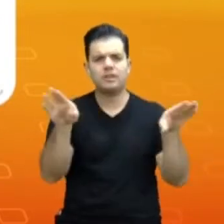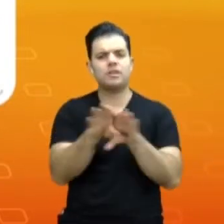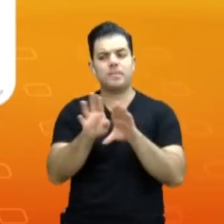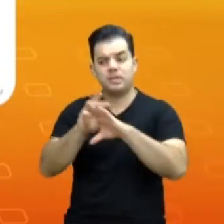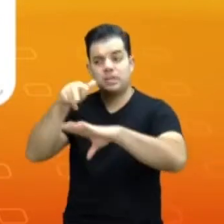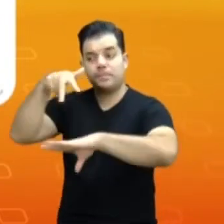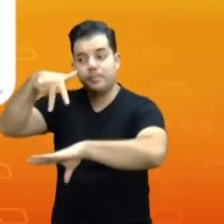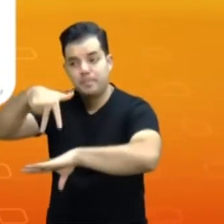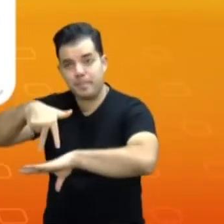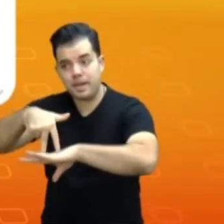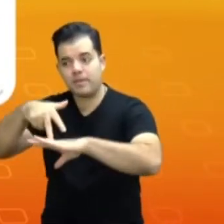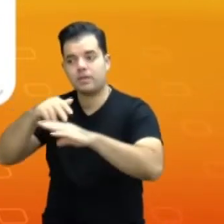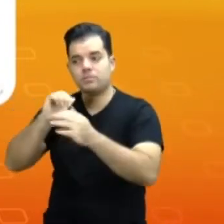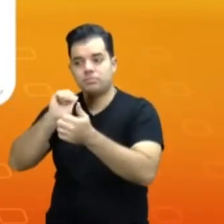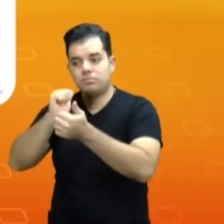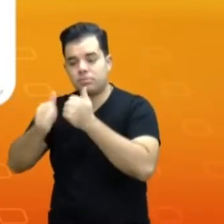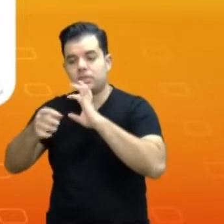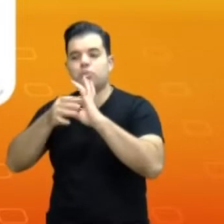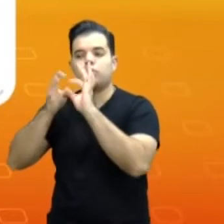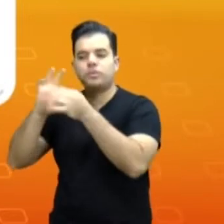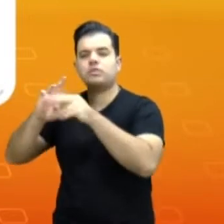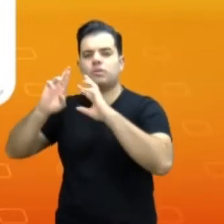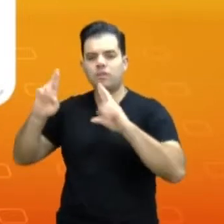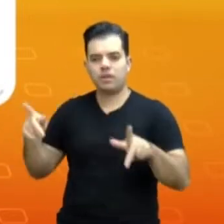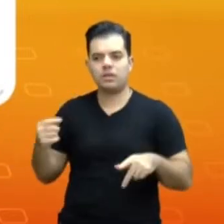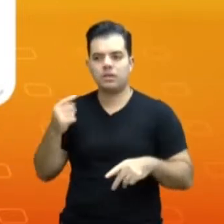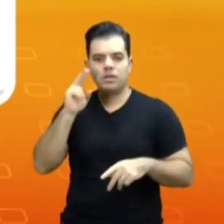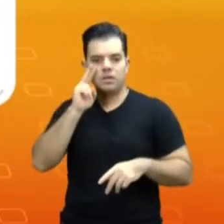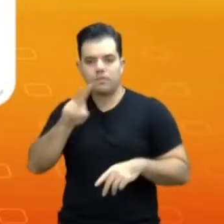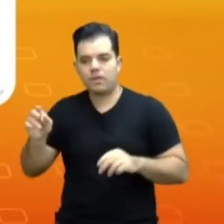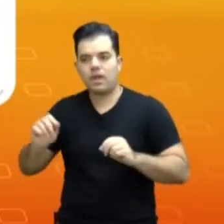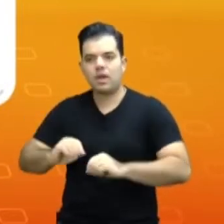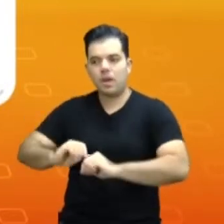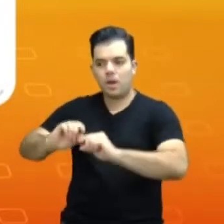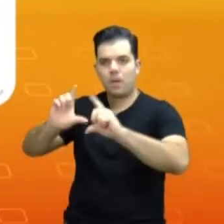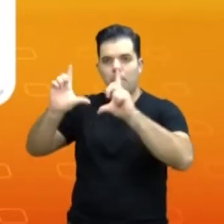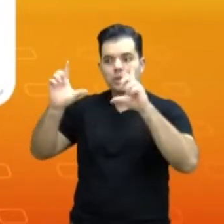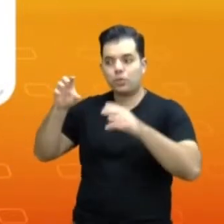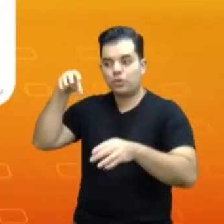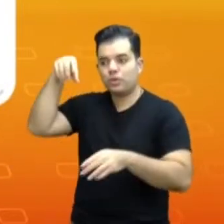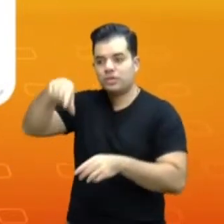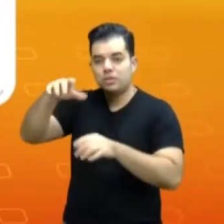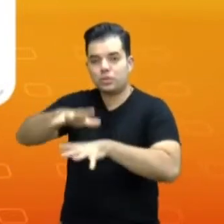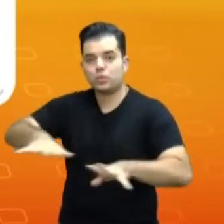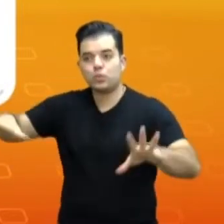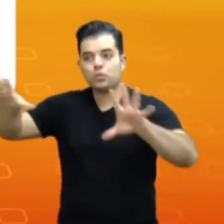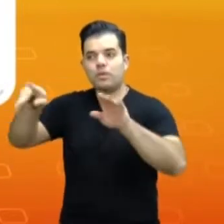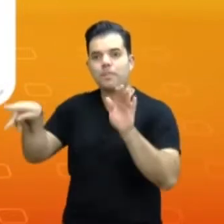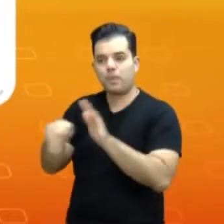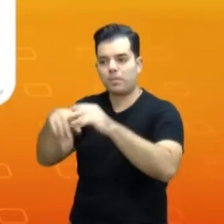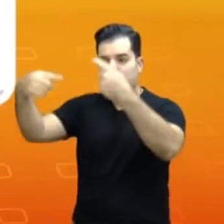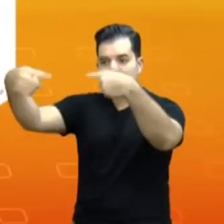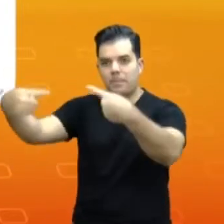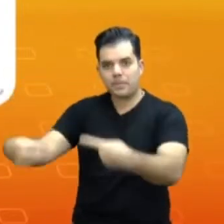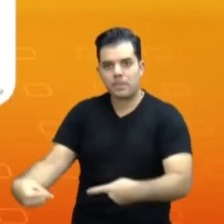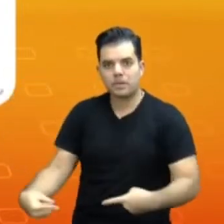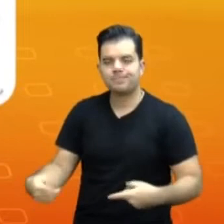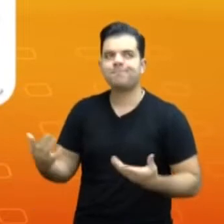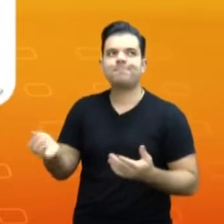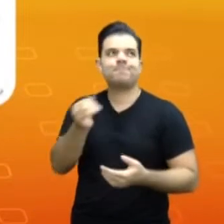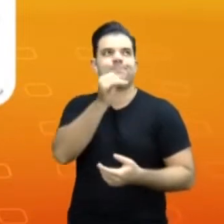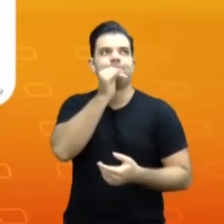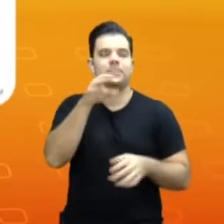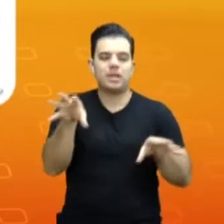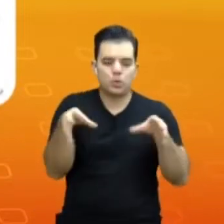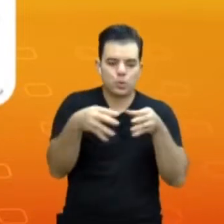diferente nos jogos, então aumentou muito a nossa demanda dentro da arena. Tinha muito... por exemplo, uma